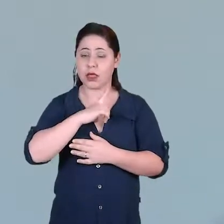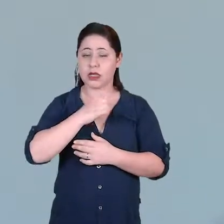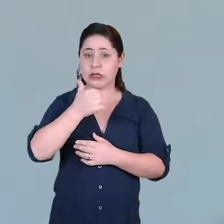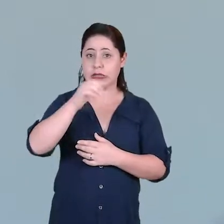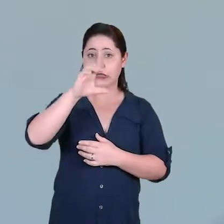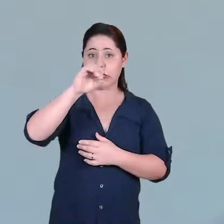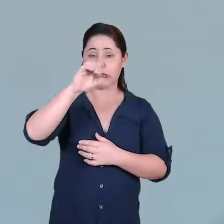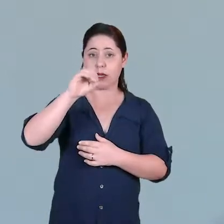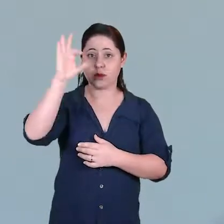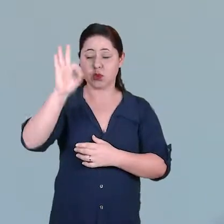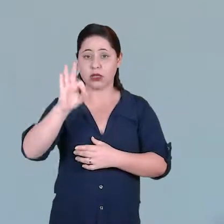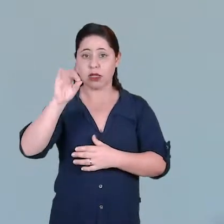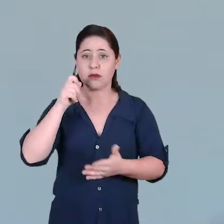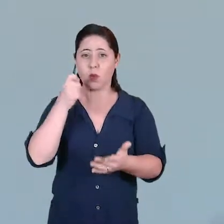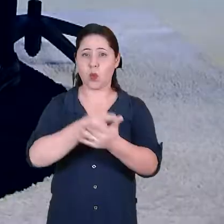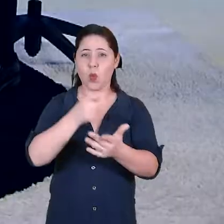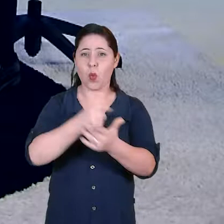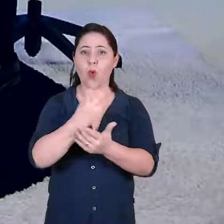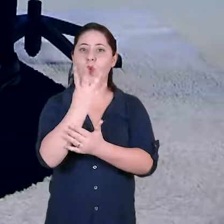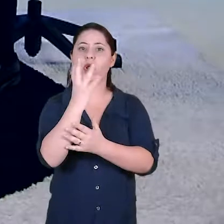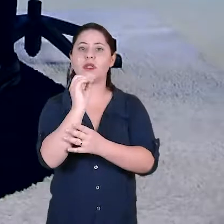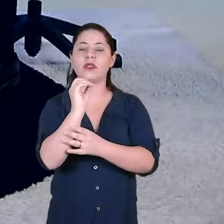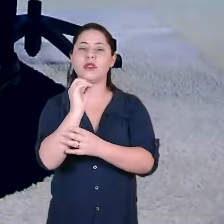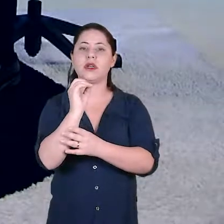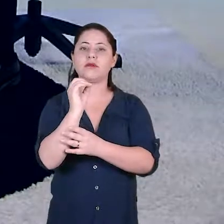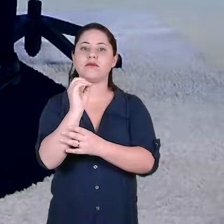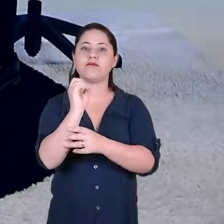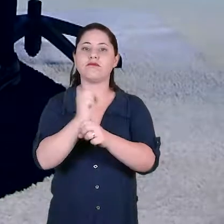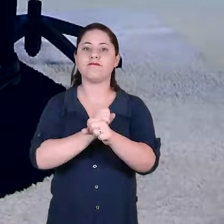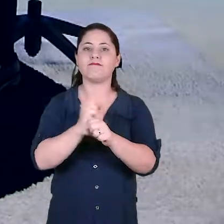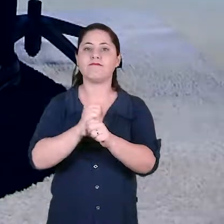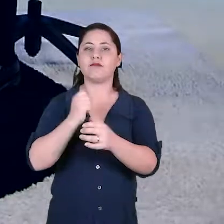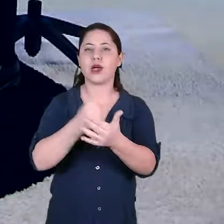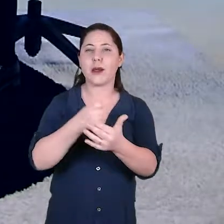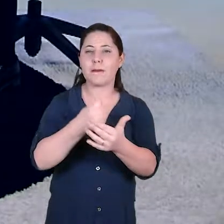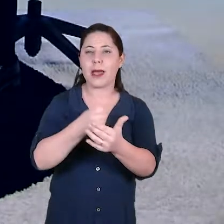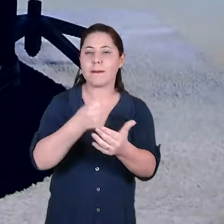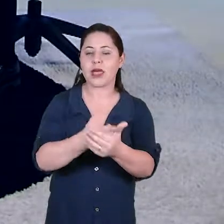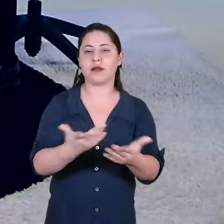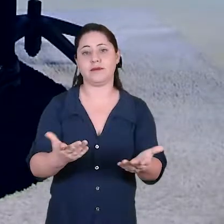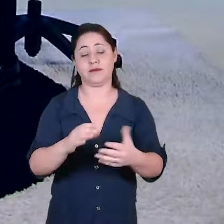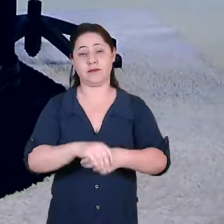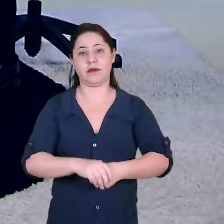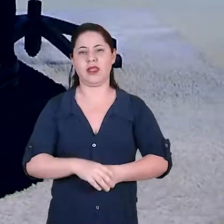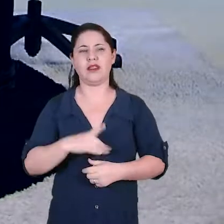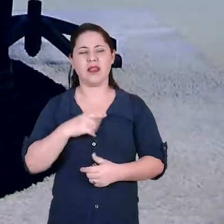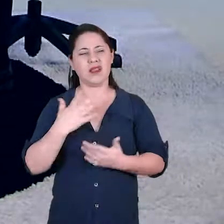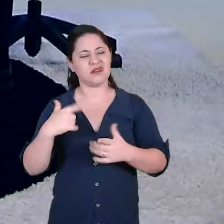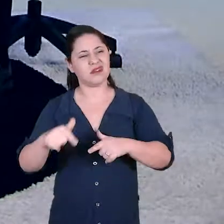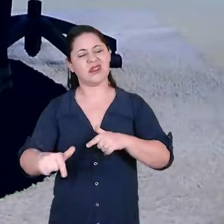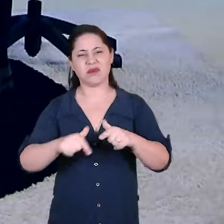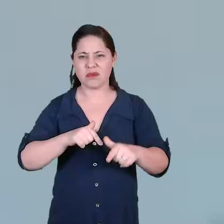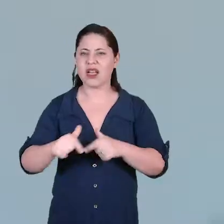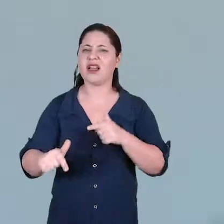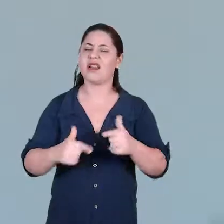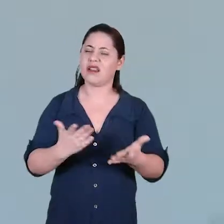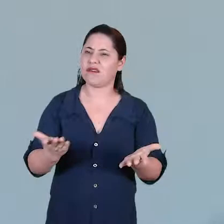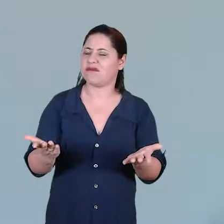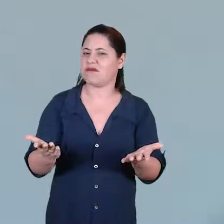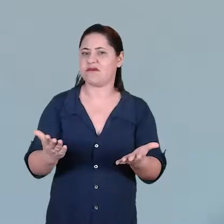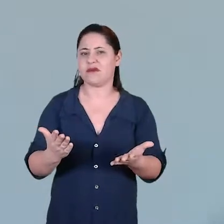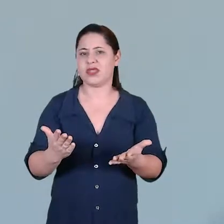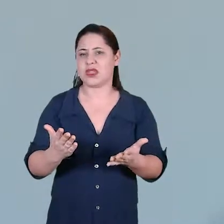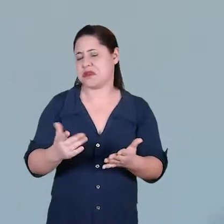100%, ele precisa contribuir 40 anos. Às vezes a gente fala assim, poxa, mas a gente trabalha até, eu já vi muita gente